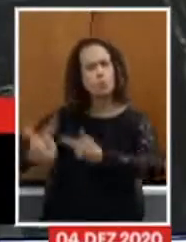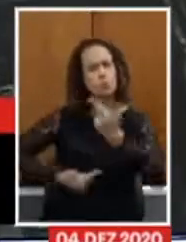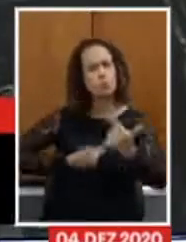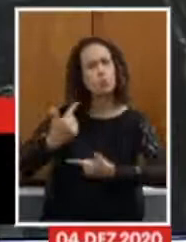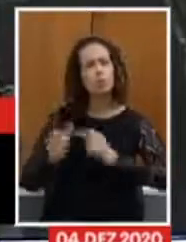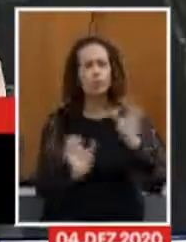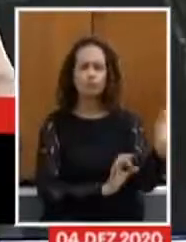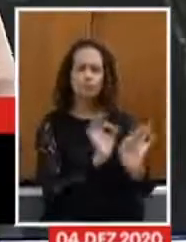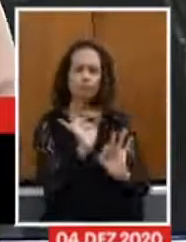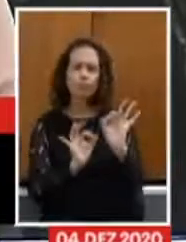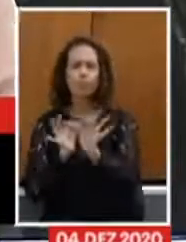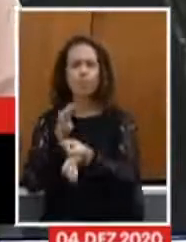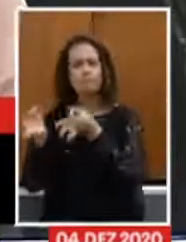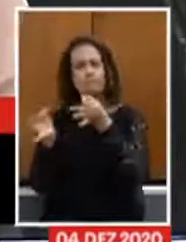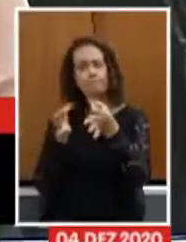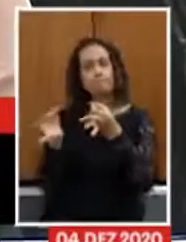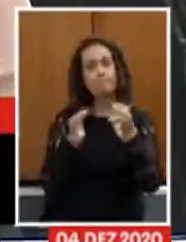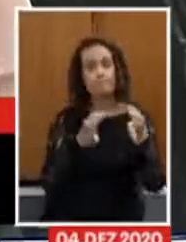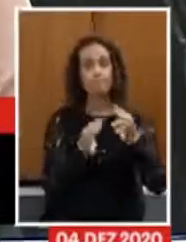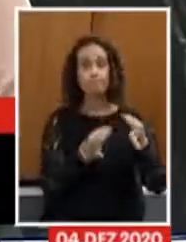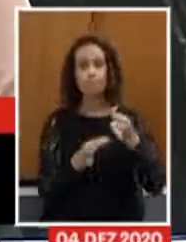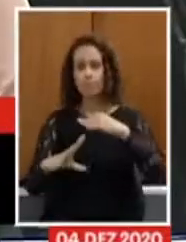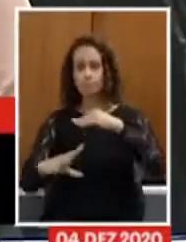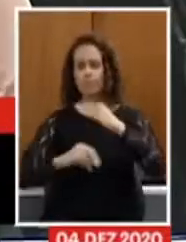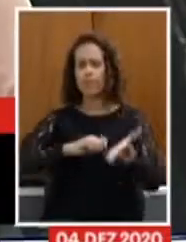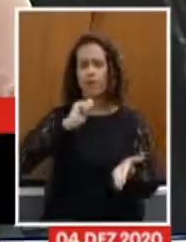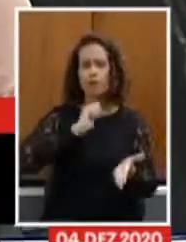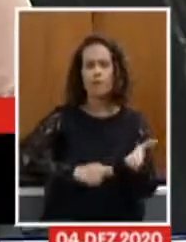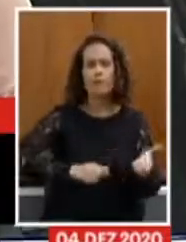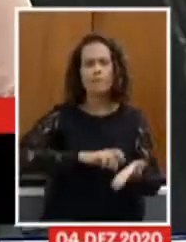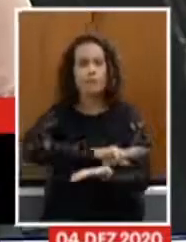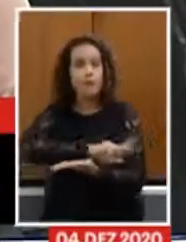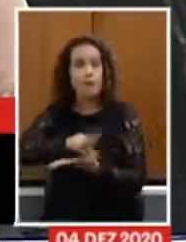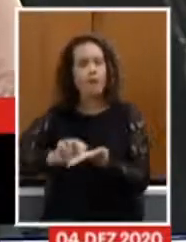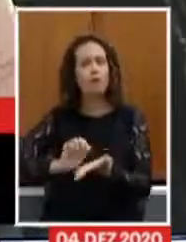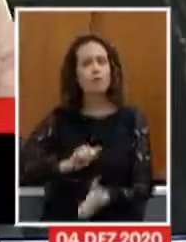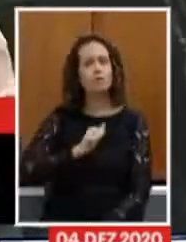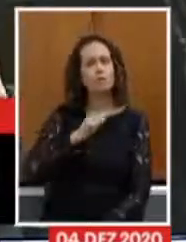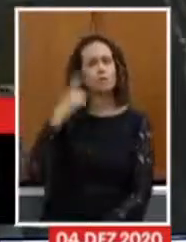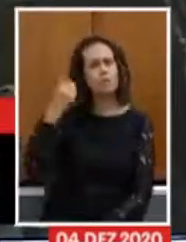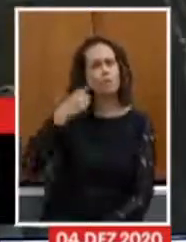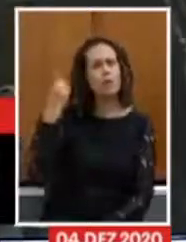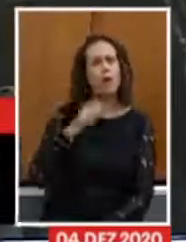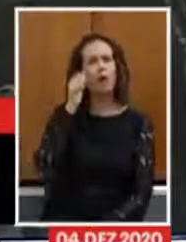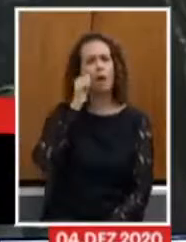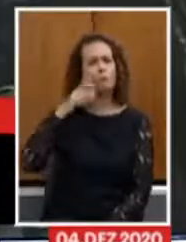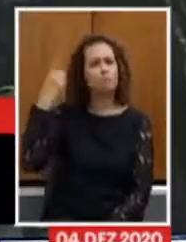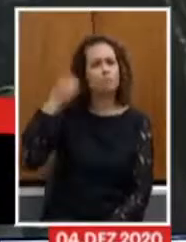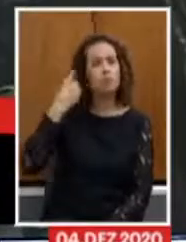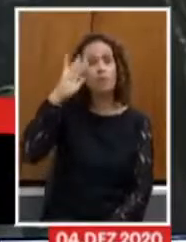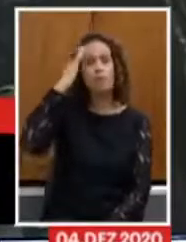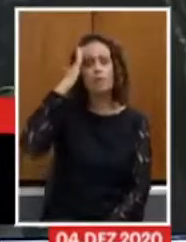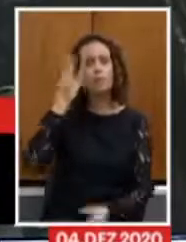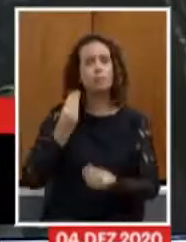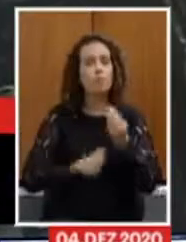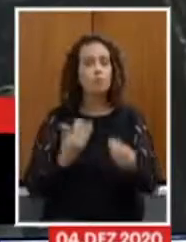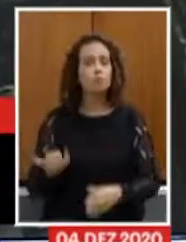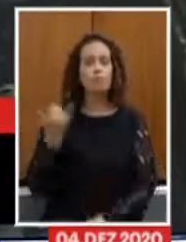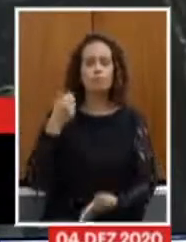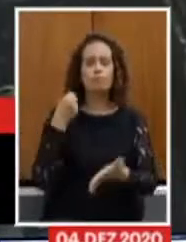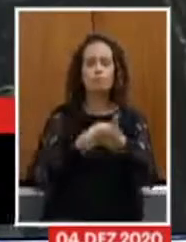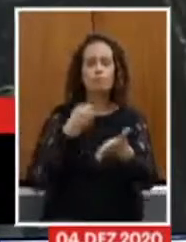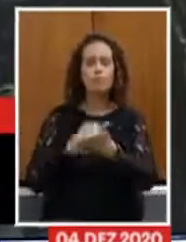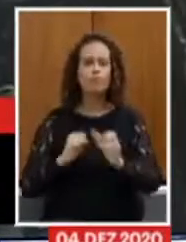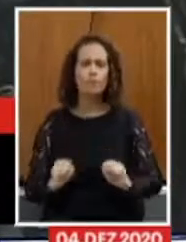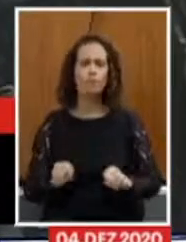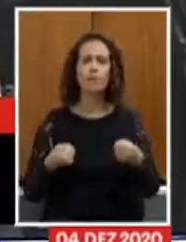muito coletivamente. É uma emenda assinada por vários deputados e deputadas que entenderam a importância da luta em defesa